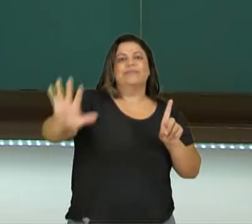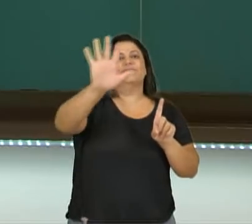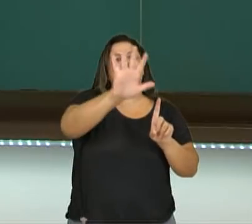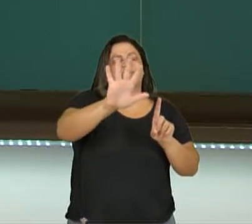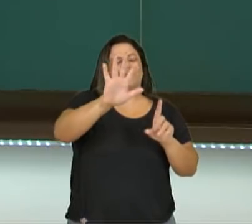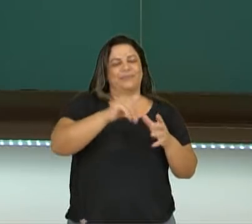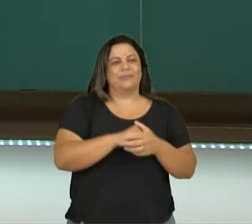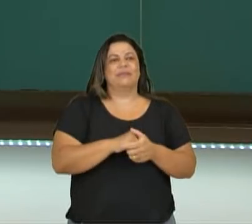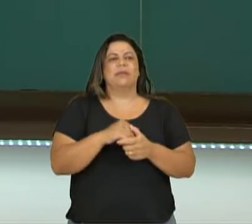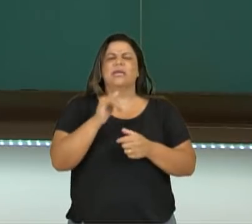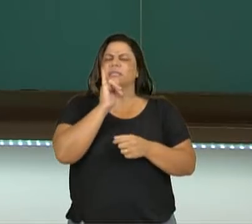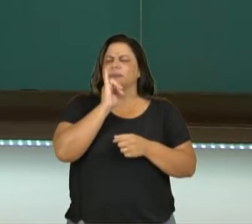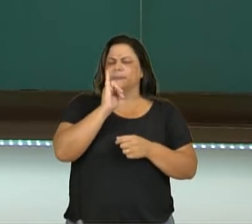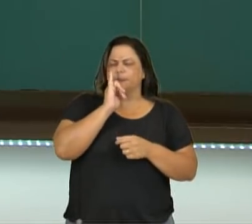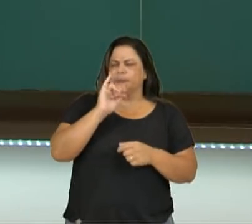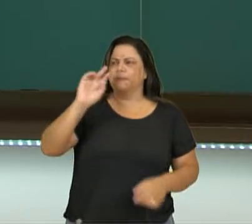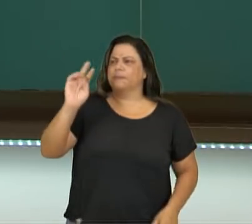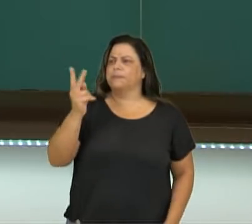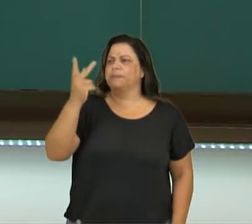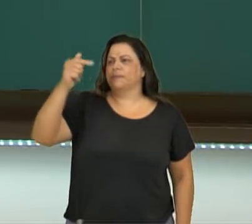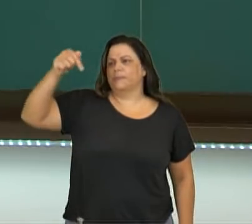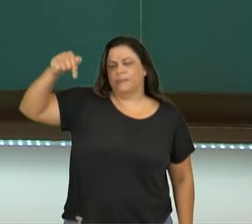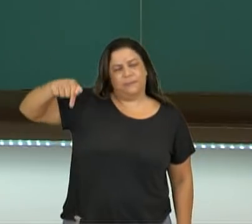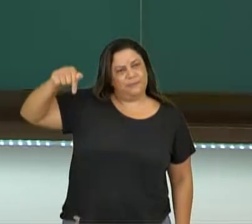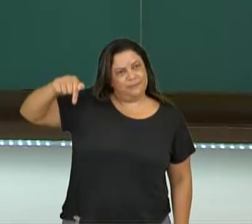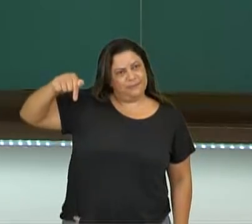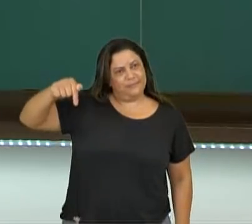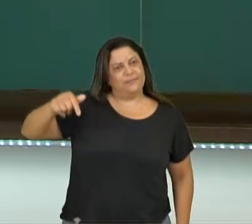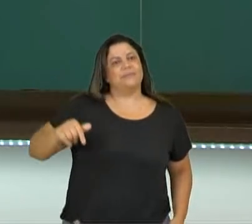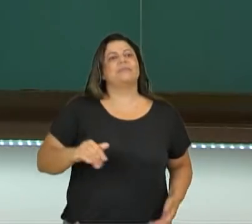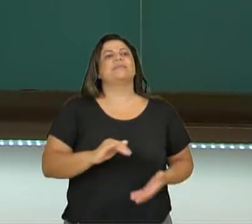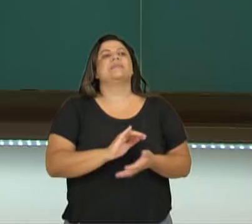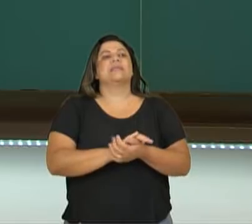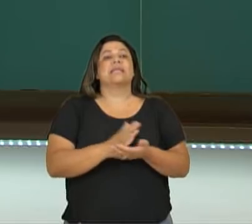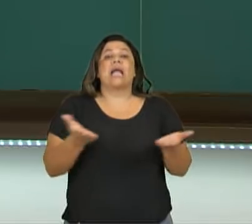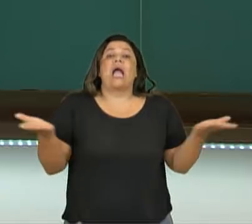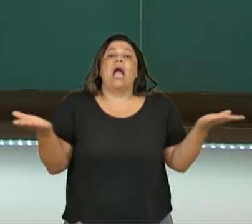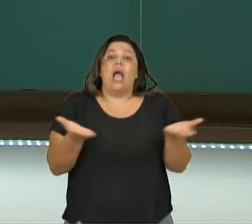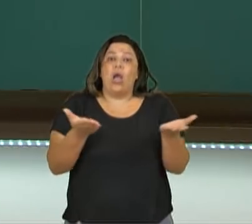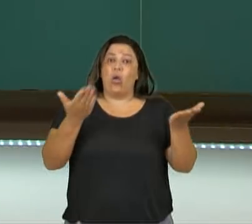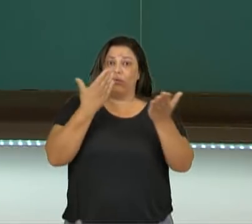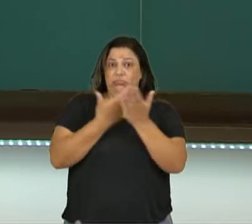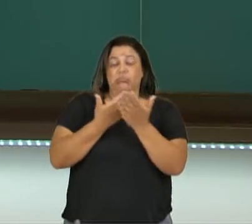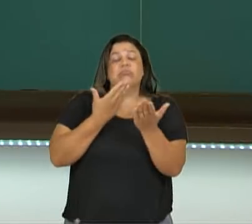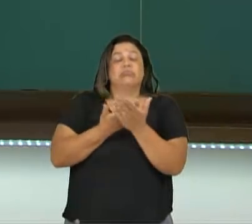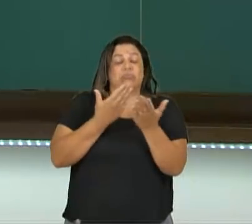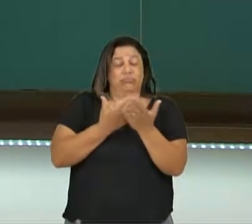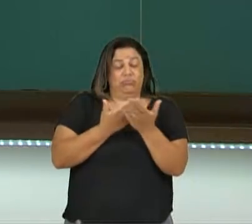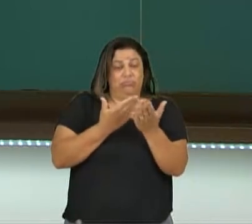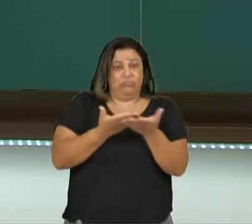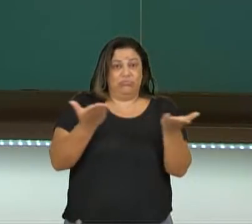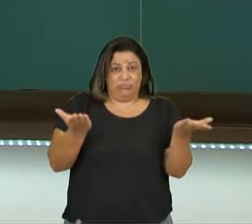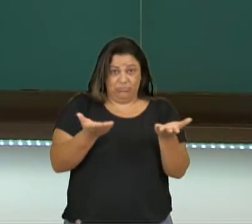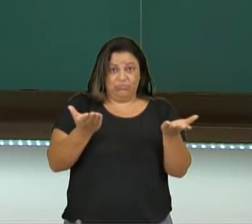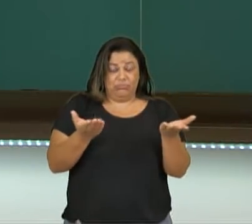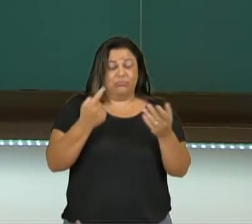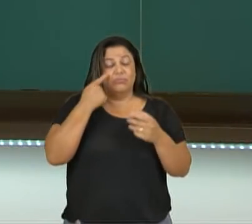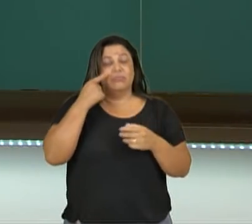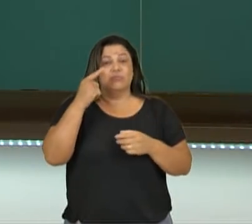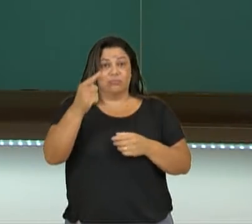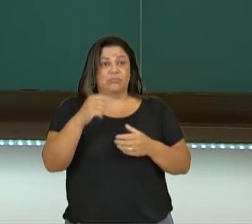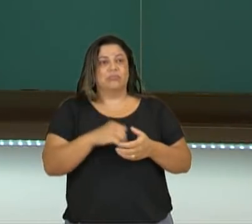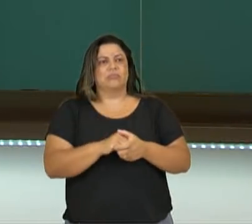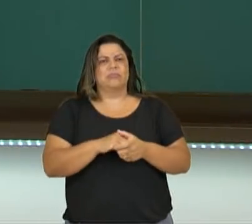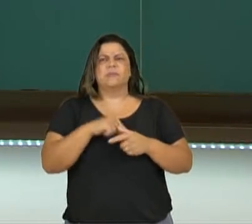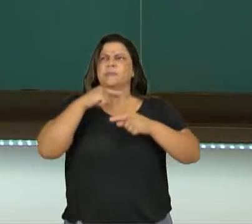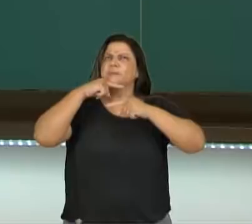um exemplo de histórias em quadrinhos, tá? Então, a gente vai agora estudar um pouquinho pormenorizadamente para tentar tirar